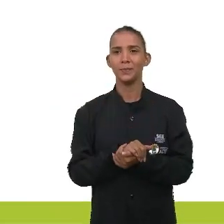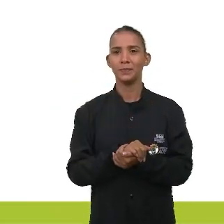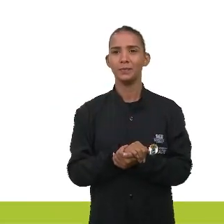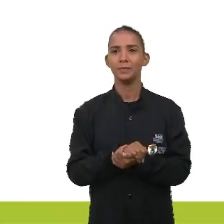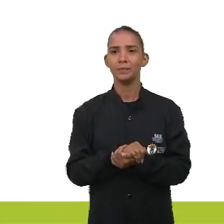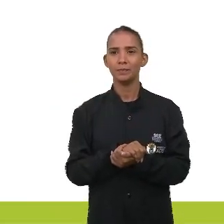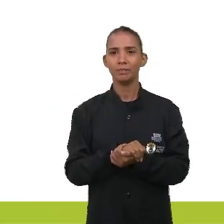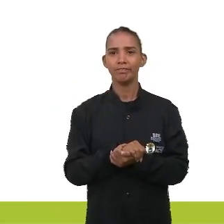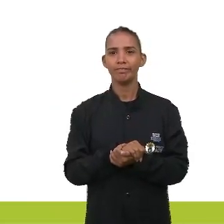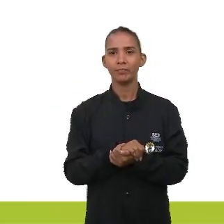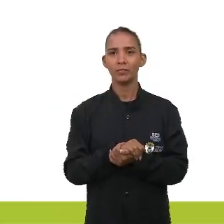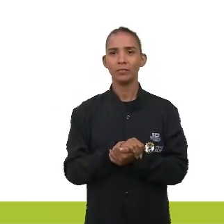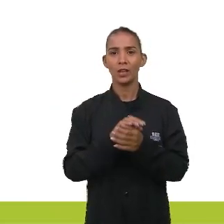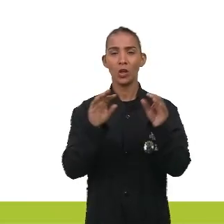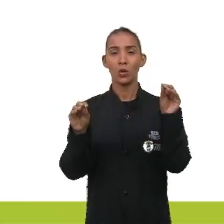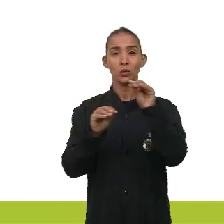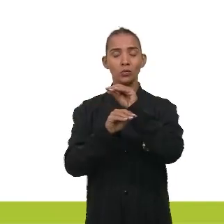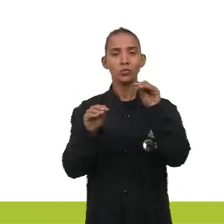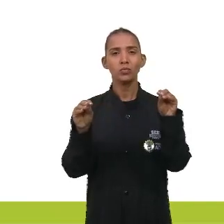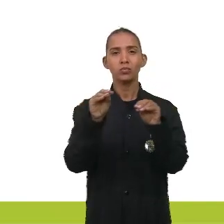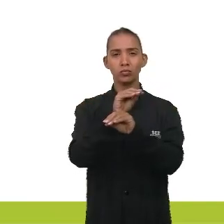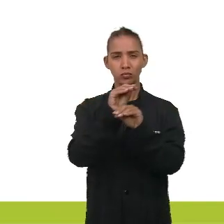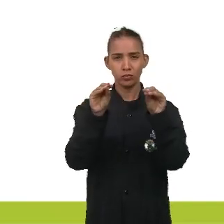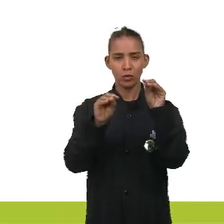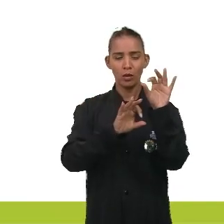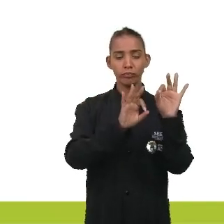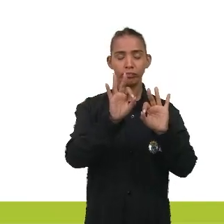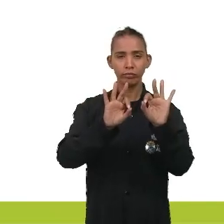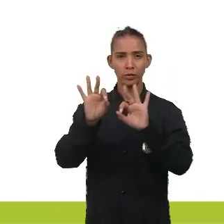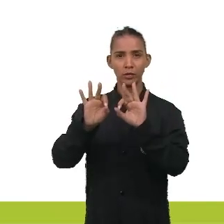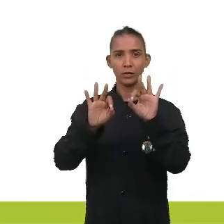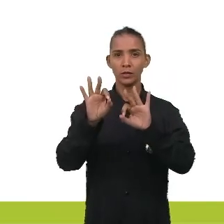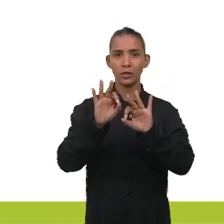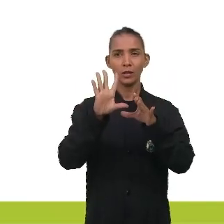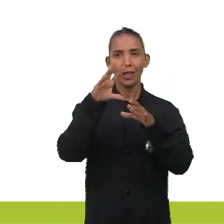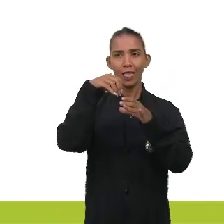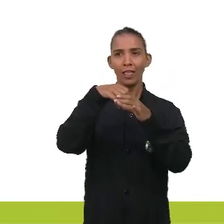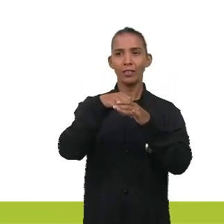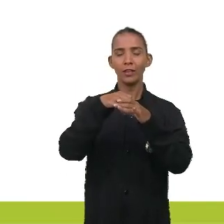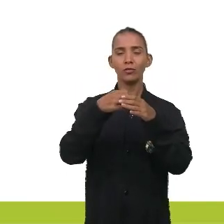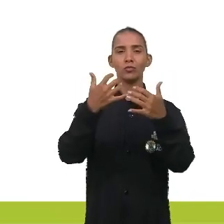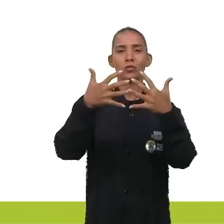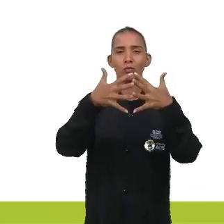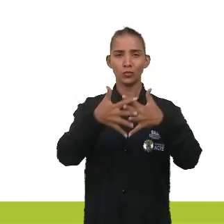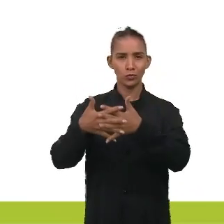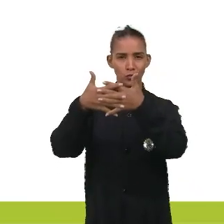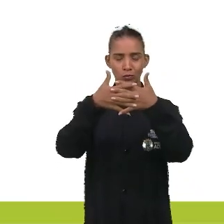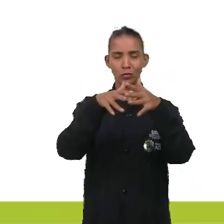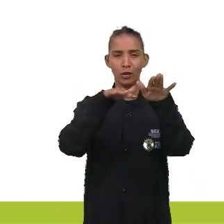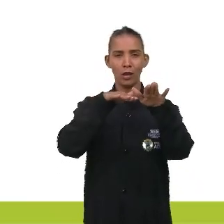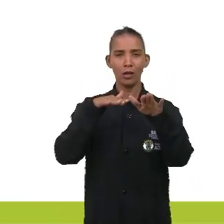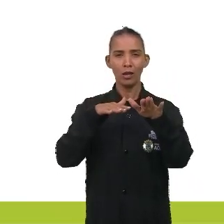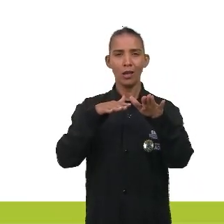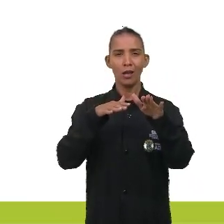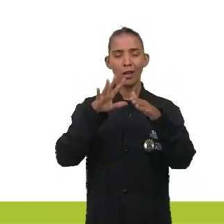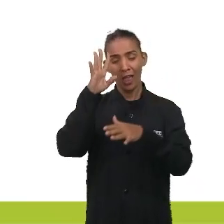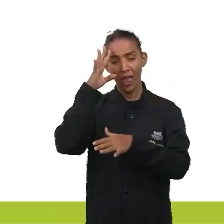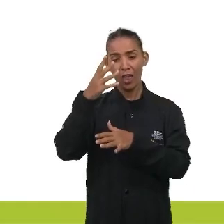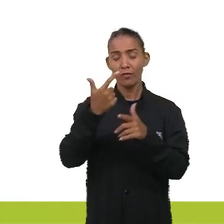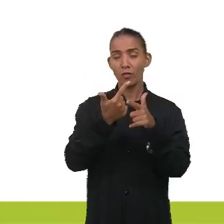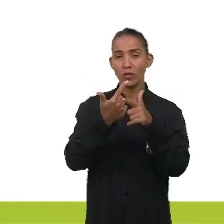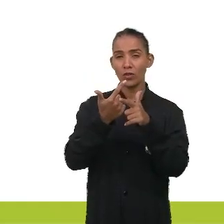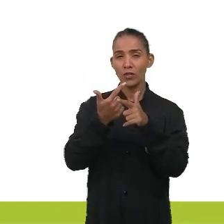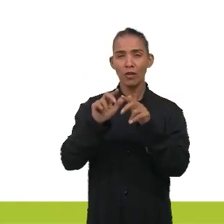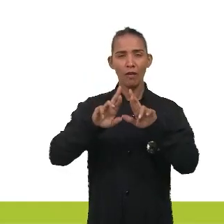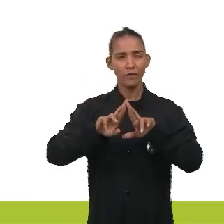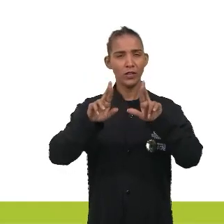Ok. Mudança de disposição dos carrinhos no caminhão cegonha não gera um novo modelo. Então, isso é uma informação